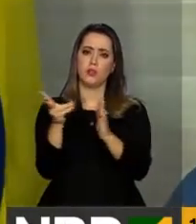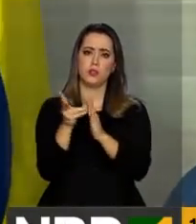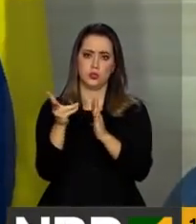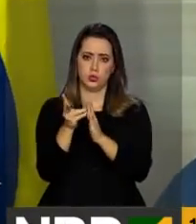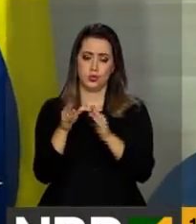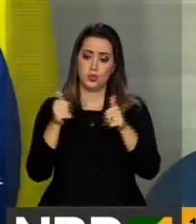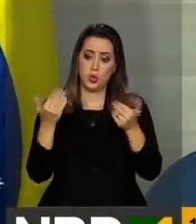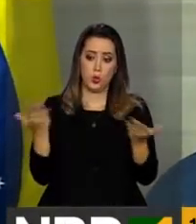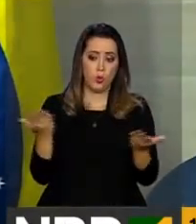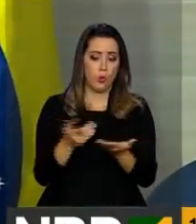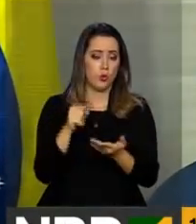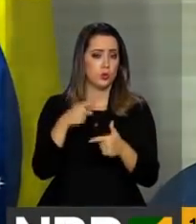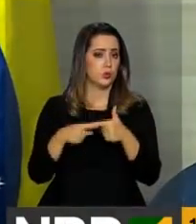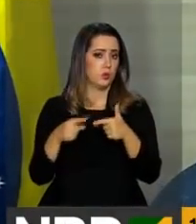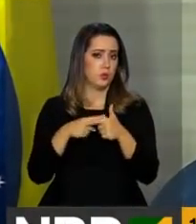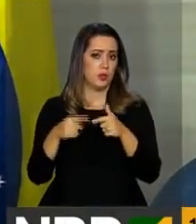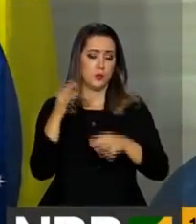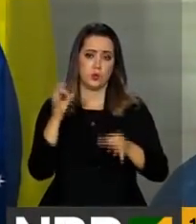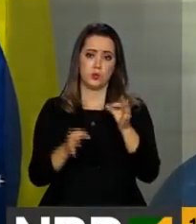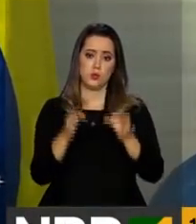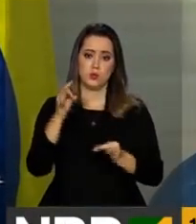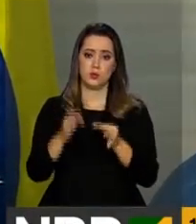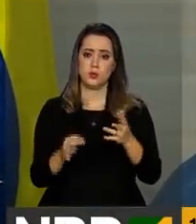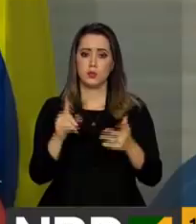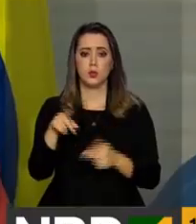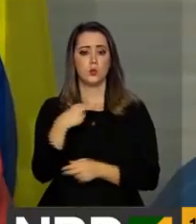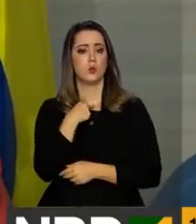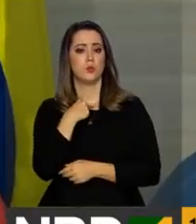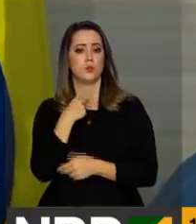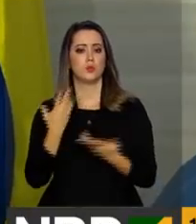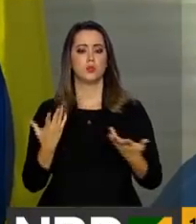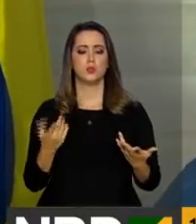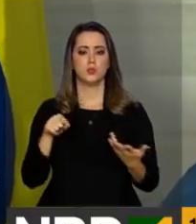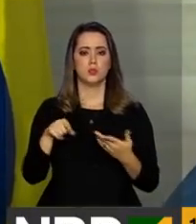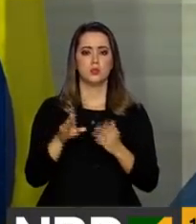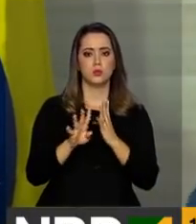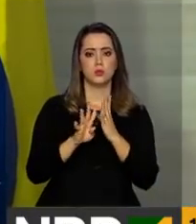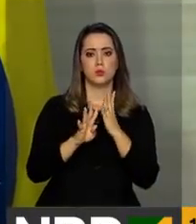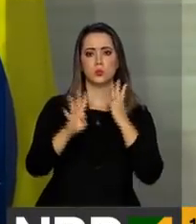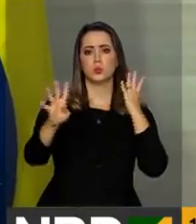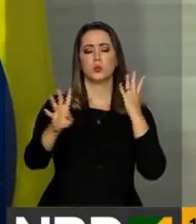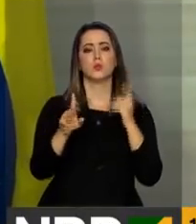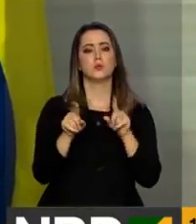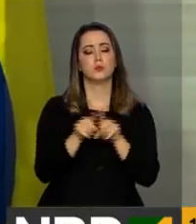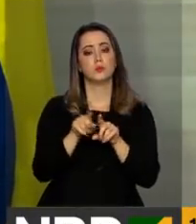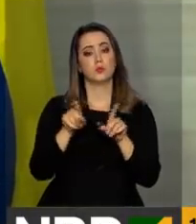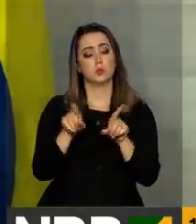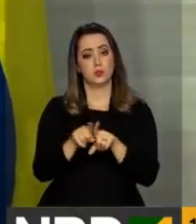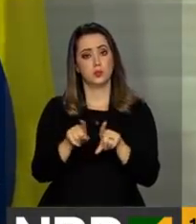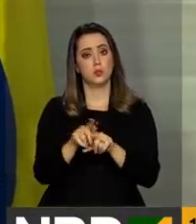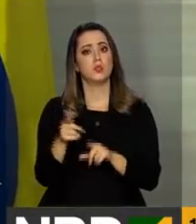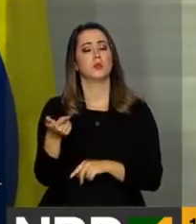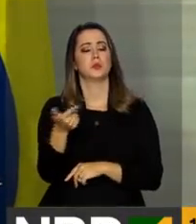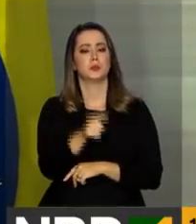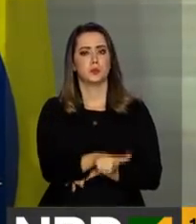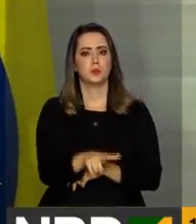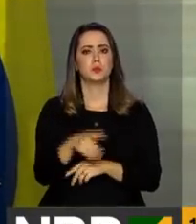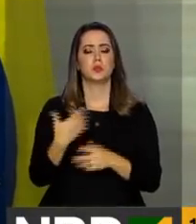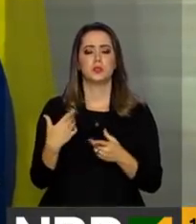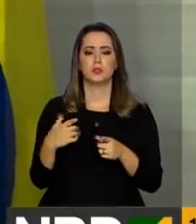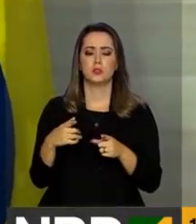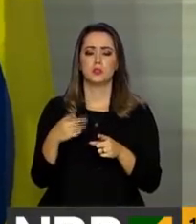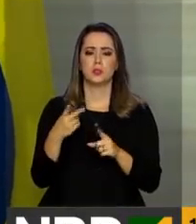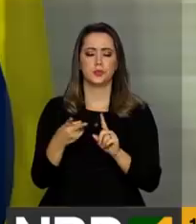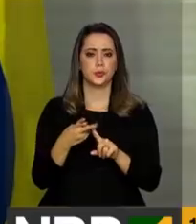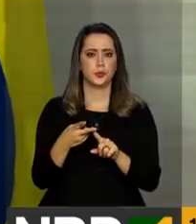natureza judicial, não foi possível providenciar esse linhão. Como, de resto, também existe uma corrente